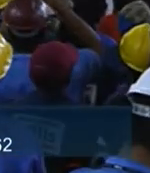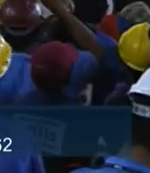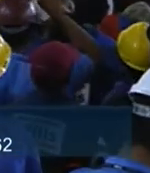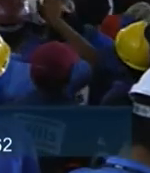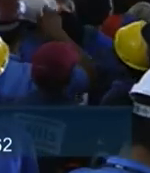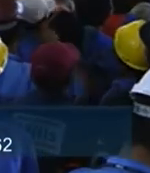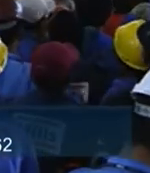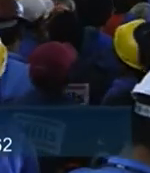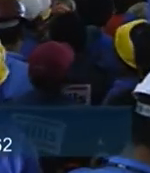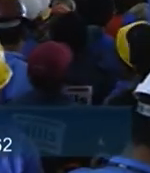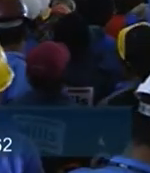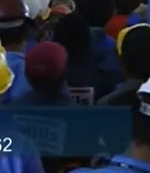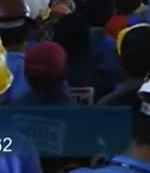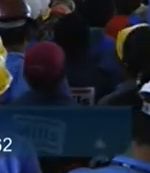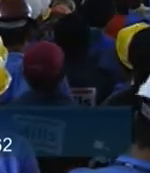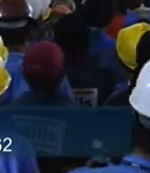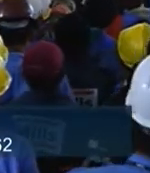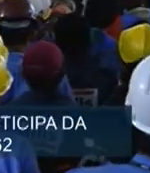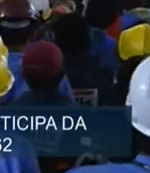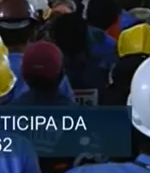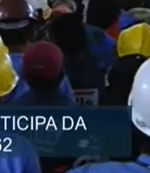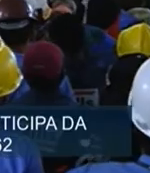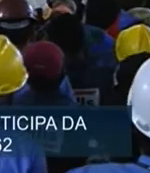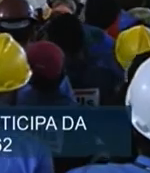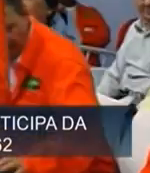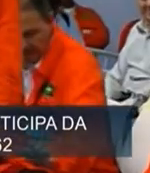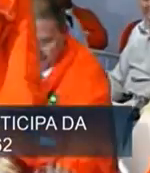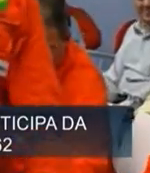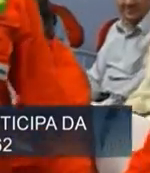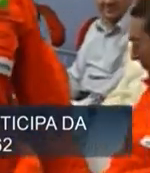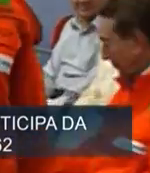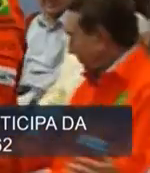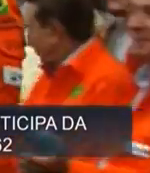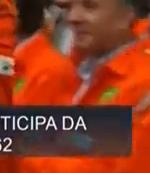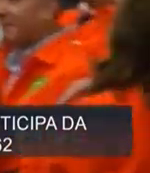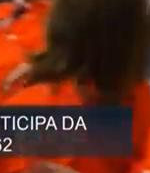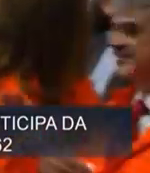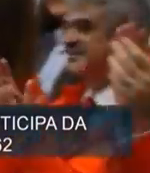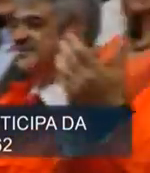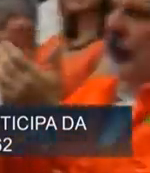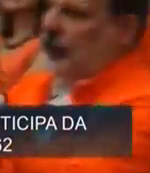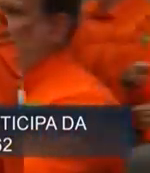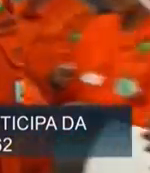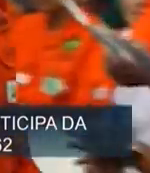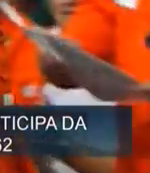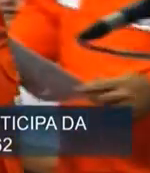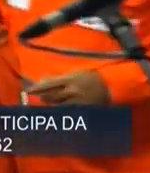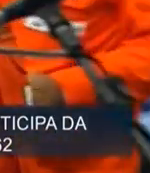Senhores, com a palavra a Presidenta da República, Dilma Rousseff.